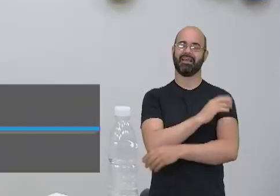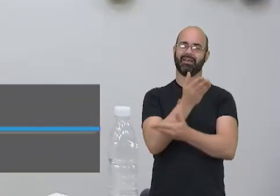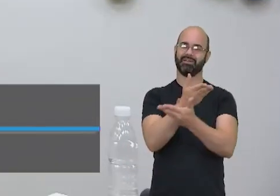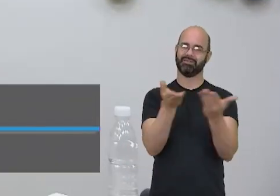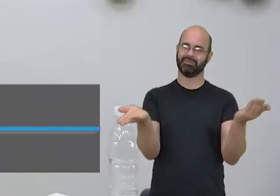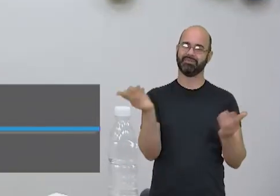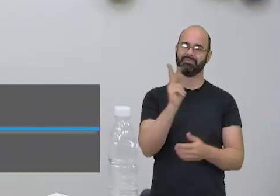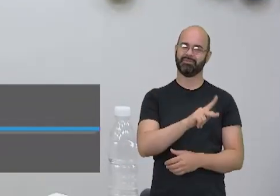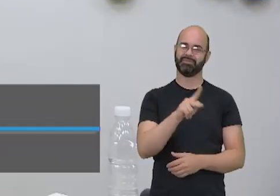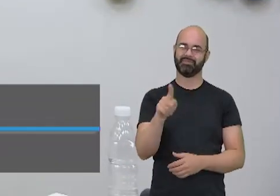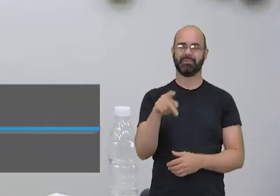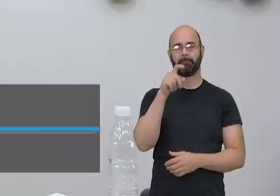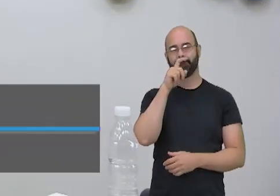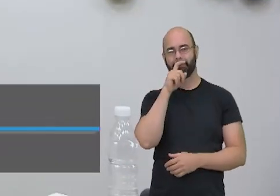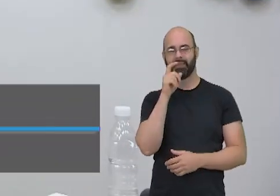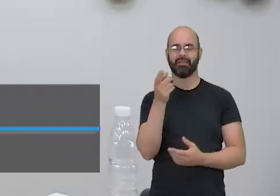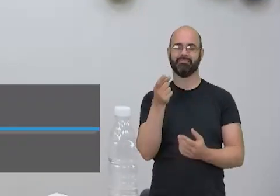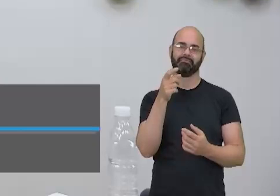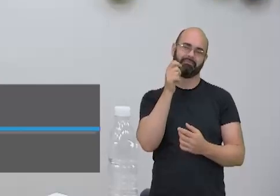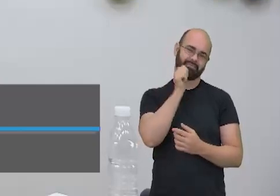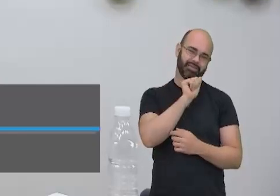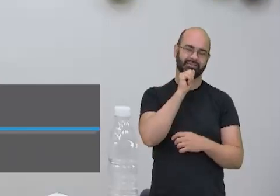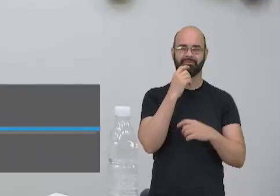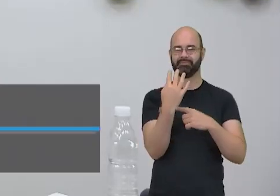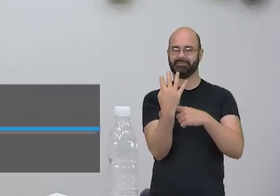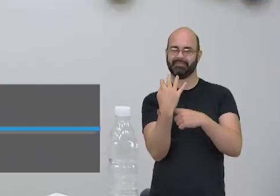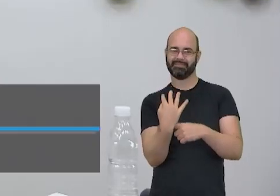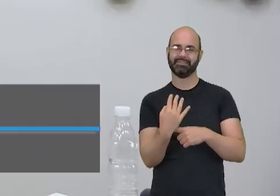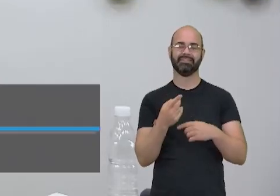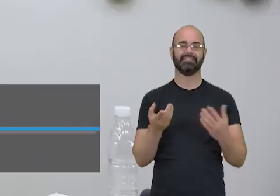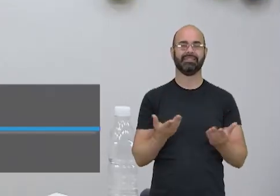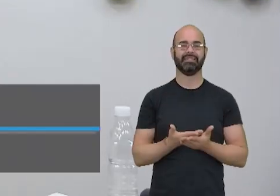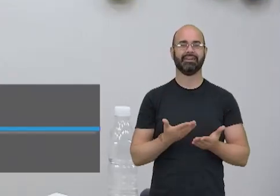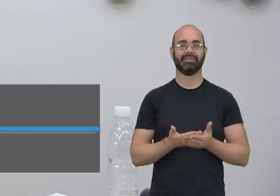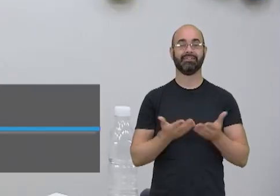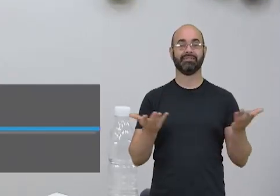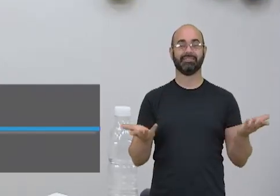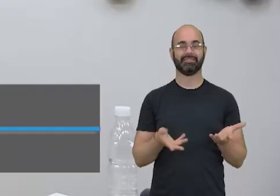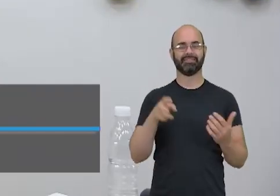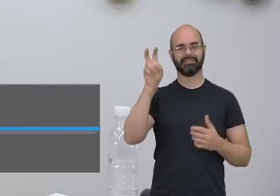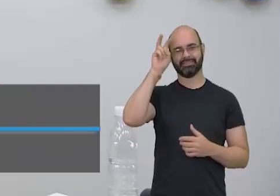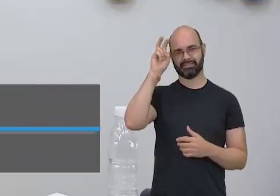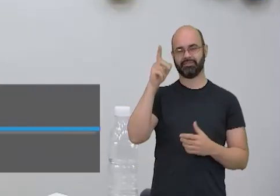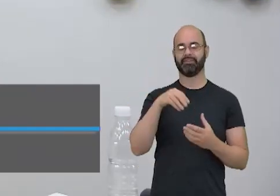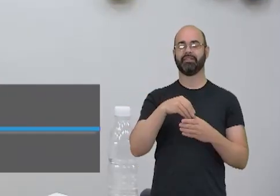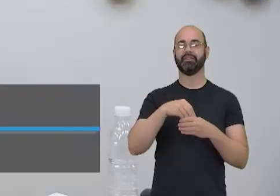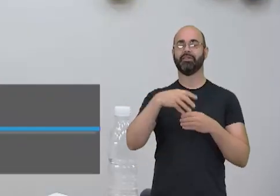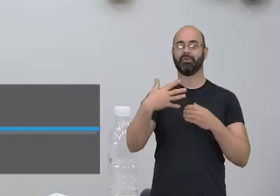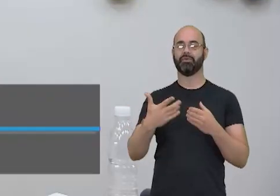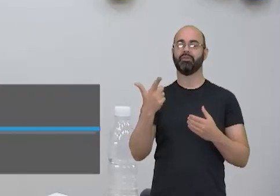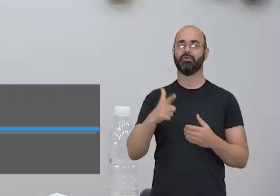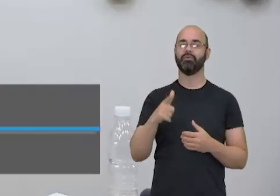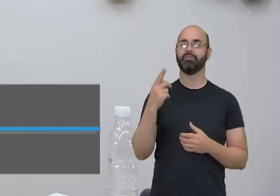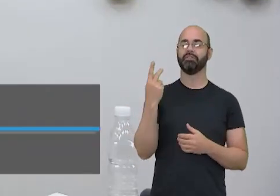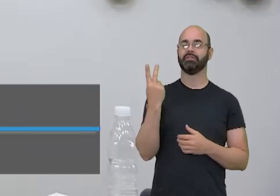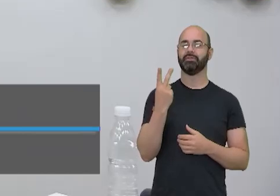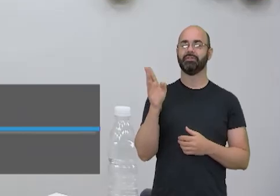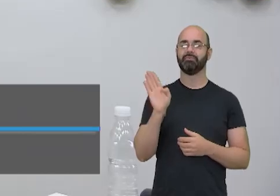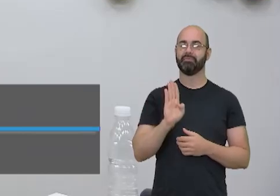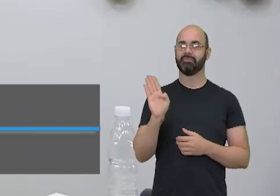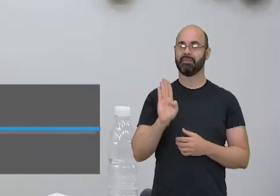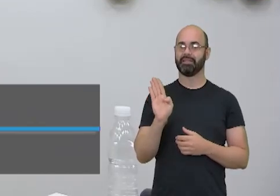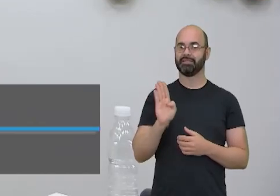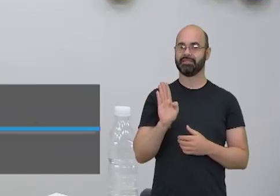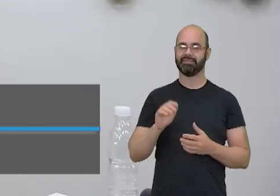professores, pais que nos acompanham, tudo bem? Então, estamos aqui, mais uma quinta-feira da retomada do conteúdo do segundo bimestre.